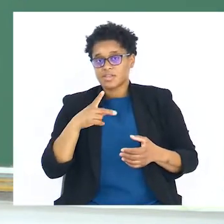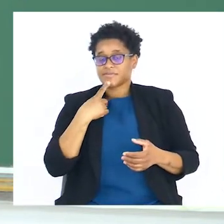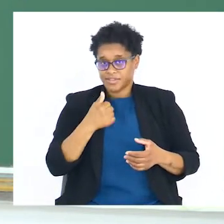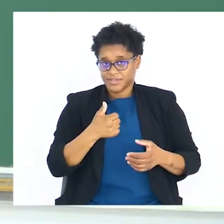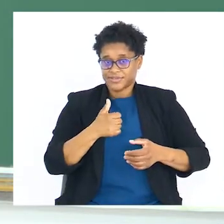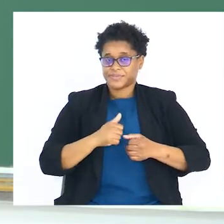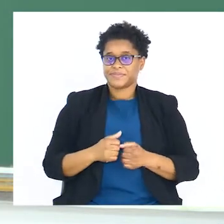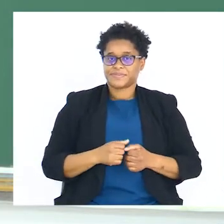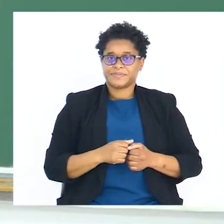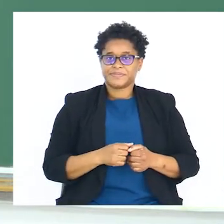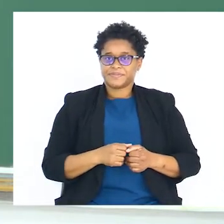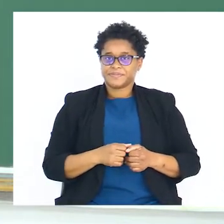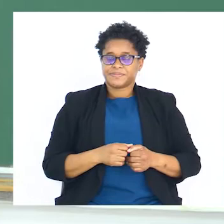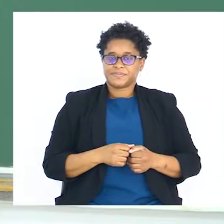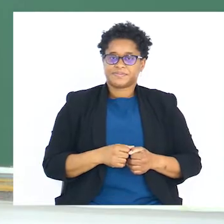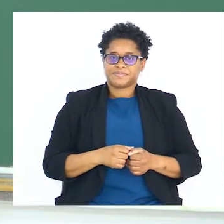certo?